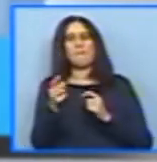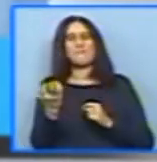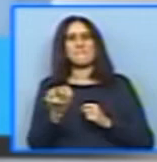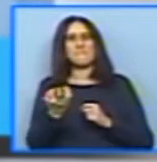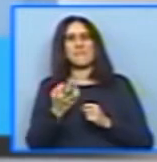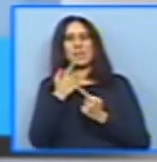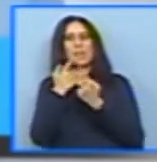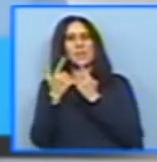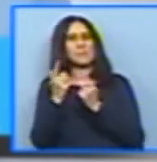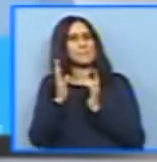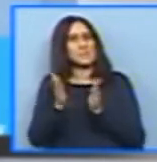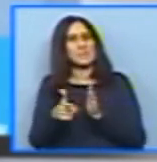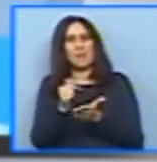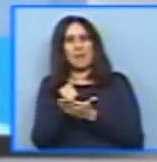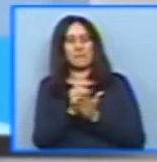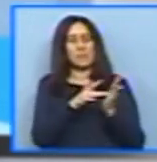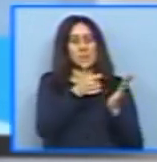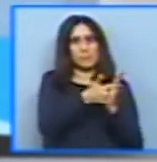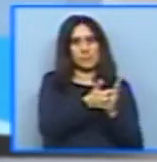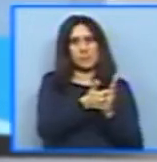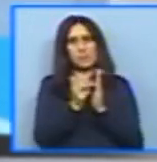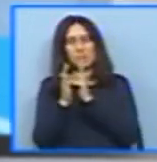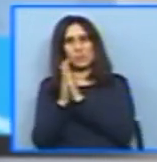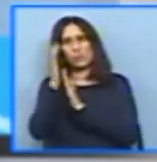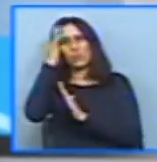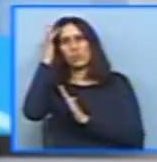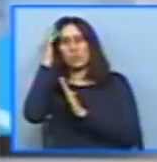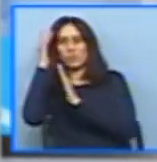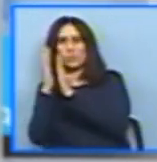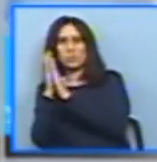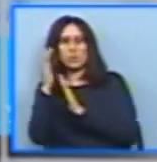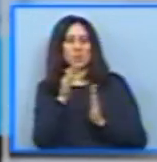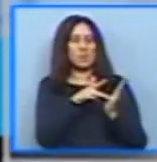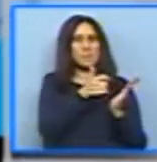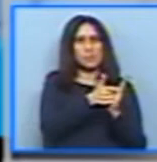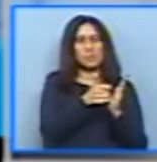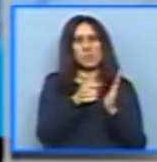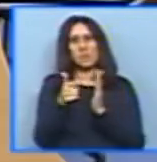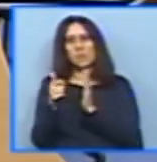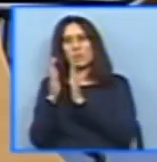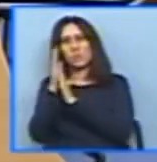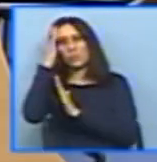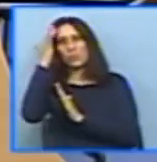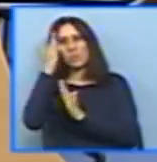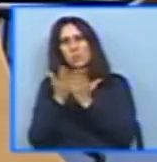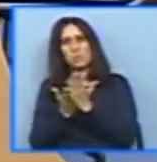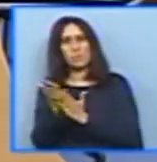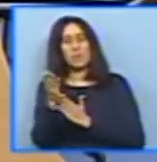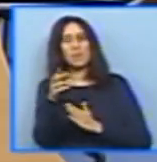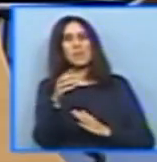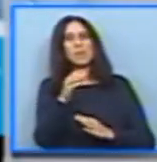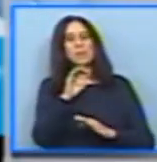o diálogo que tem que sempre haver entre a Bíblia e a teologia, entre a teologia bíblica e a teologia sistemática. E o problema dos